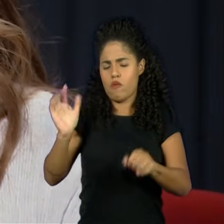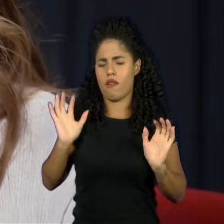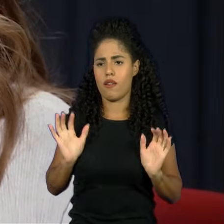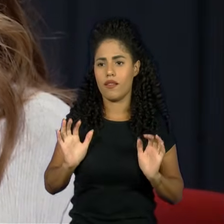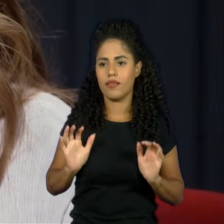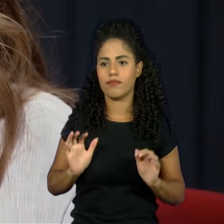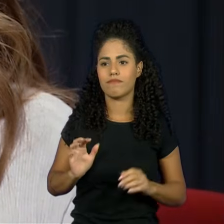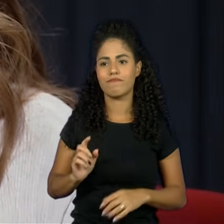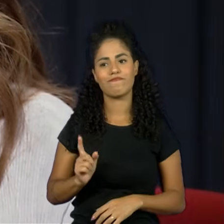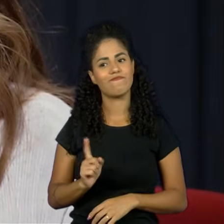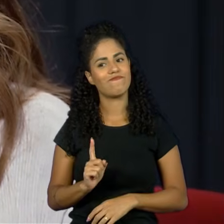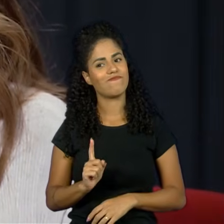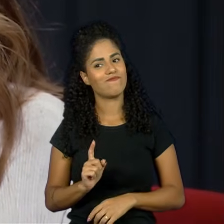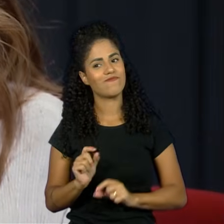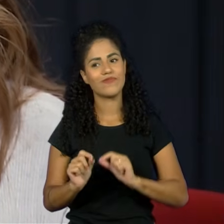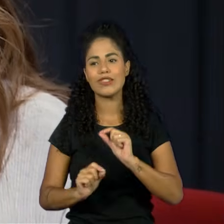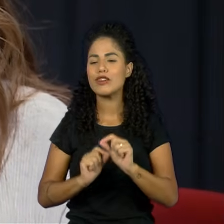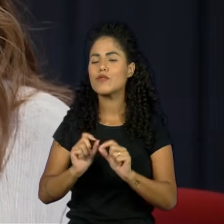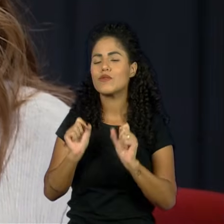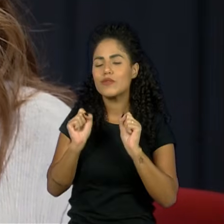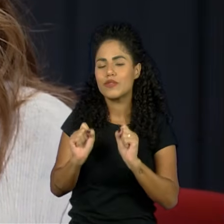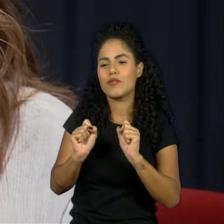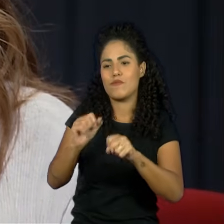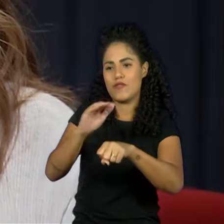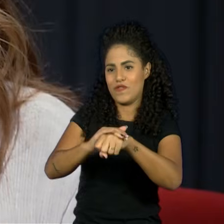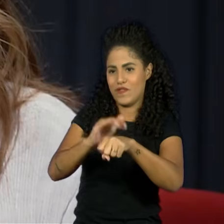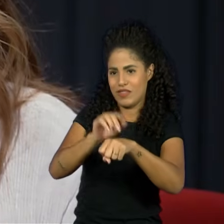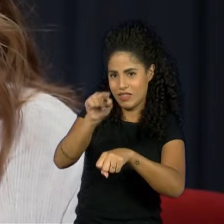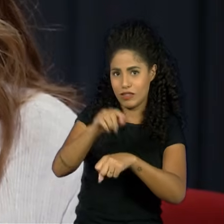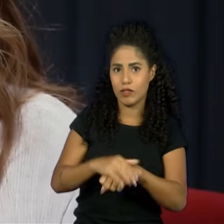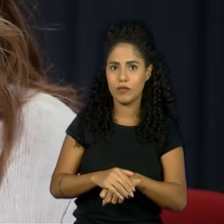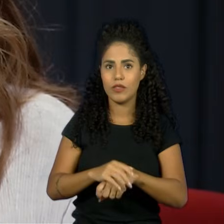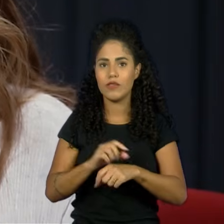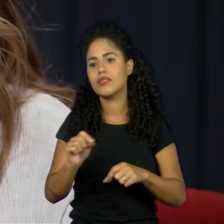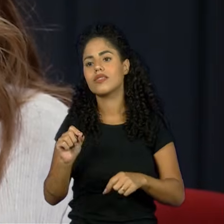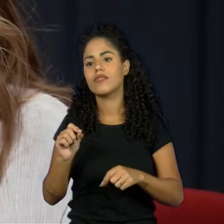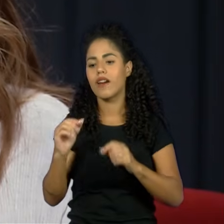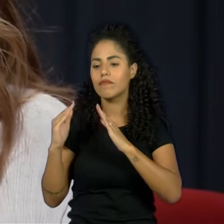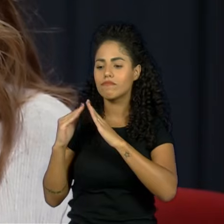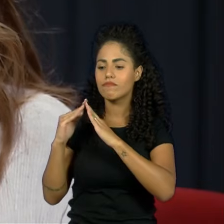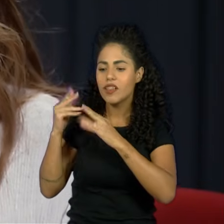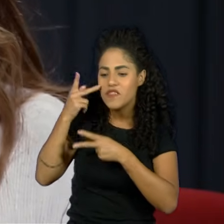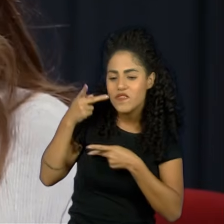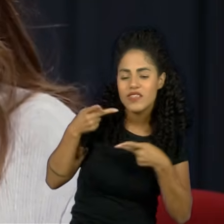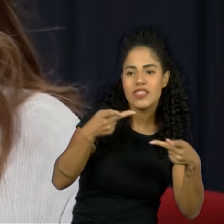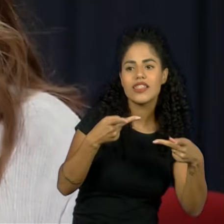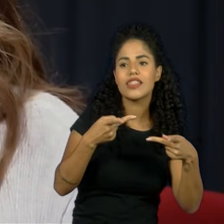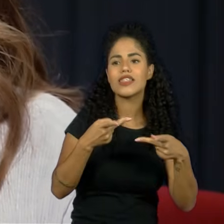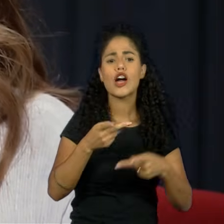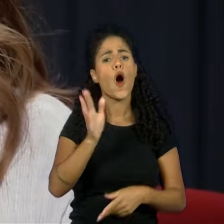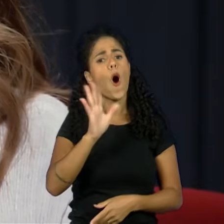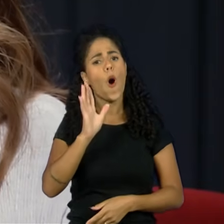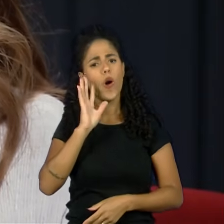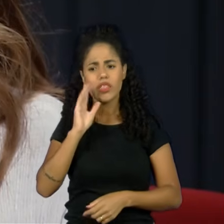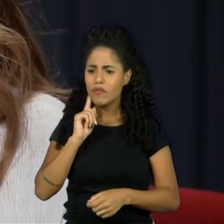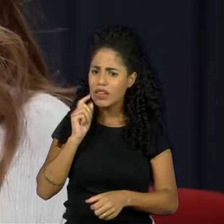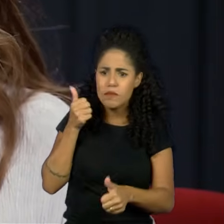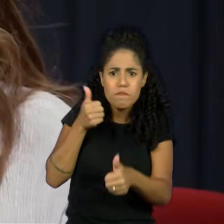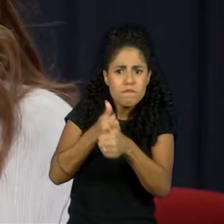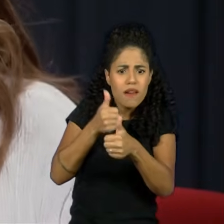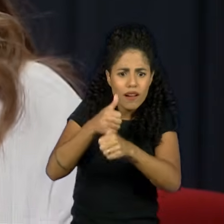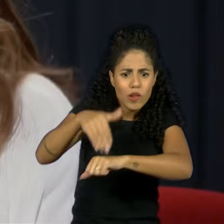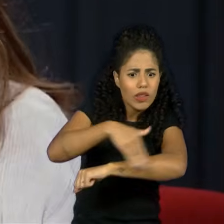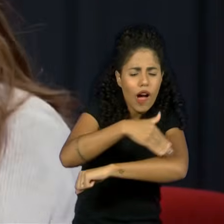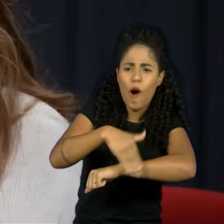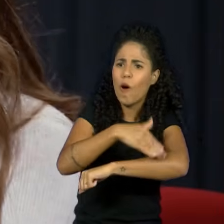Você pode fazer uma coisa bem legal. Você pode passar lá na casa dele e falar assim, cara, estava passando aqui pela rua,